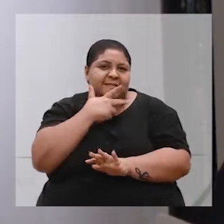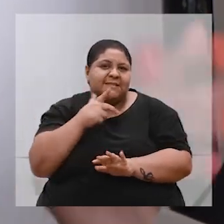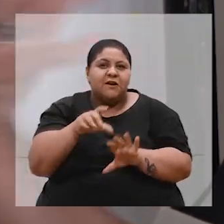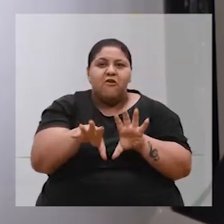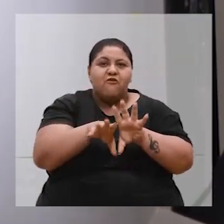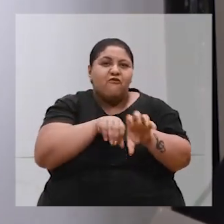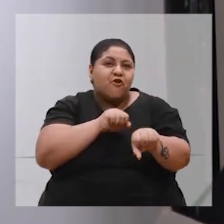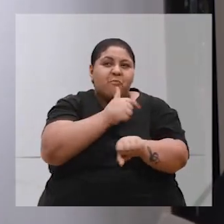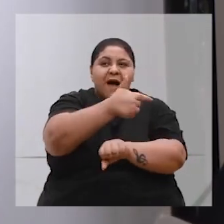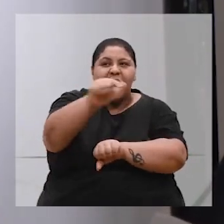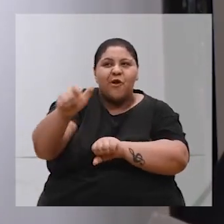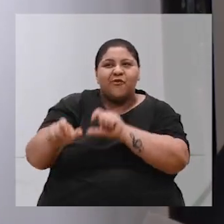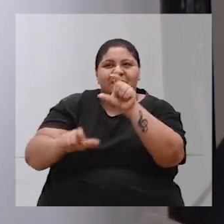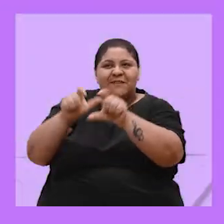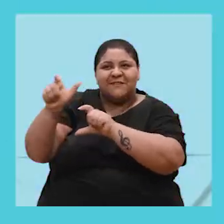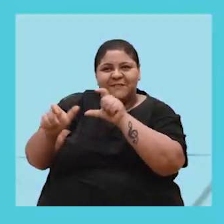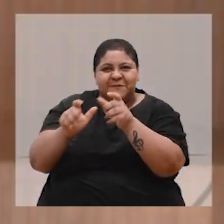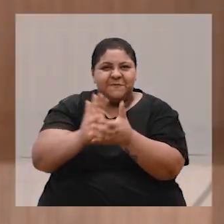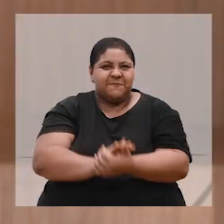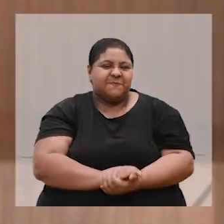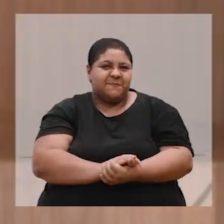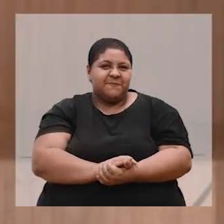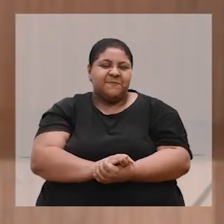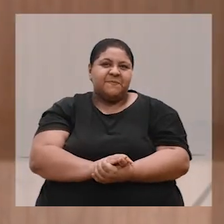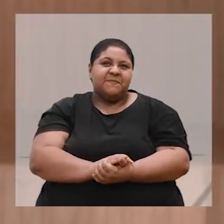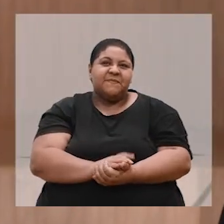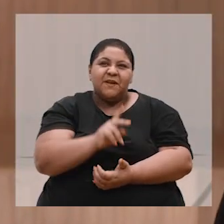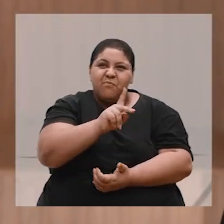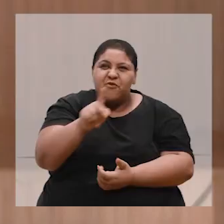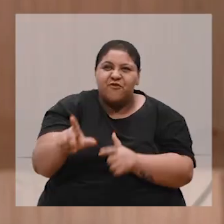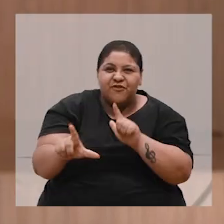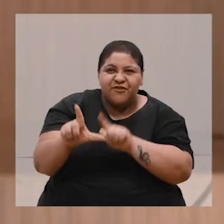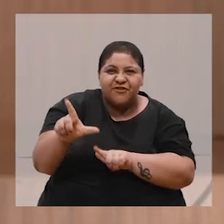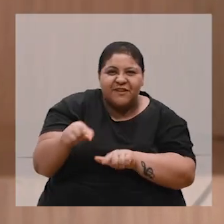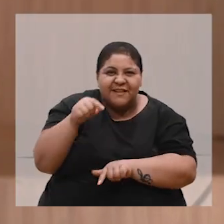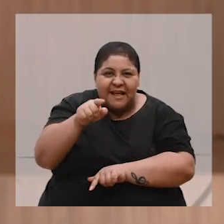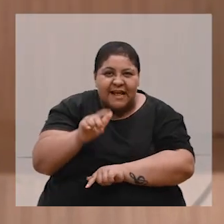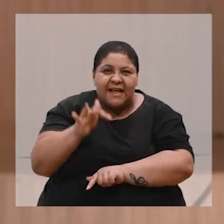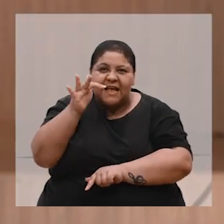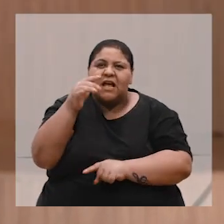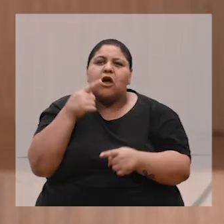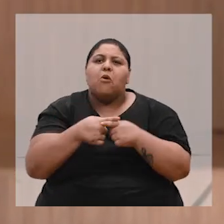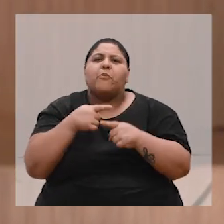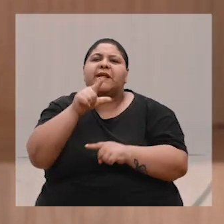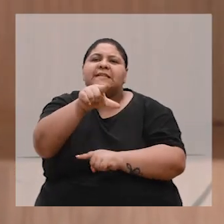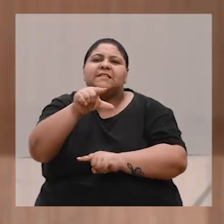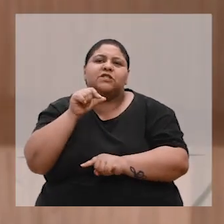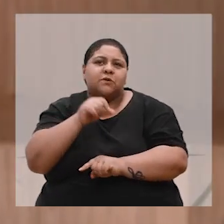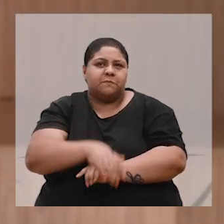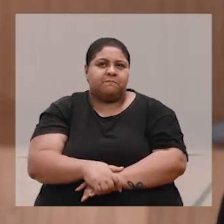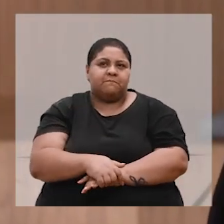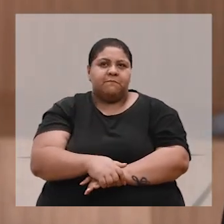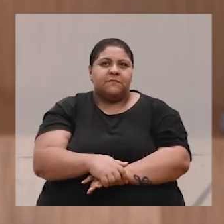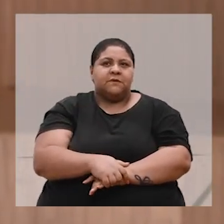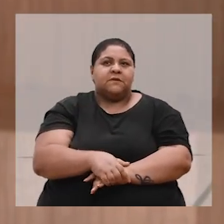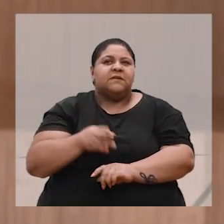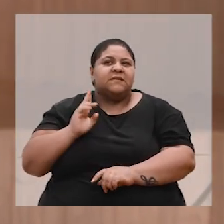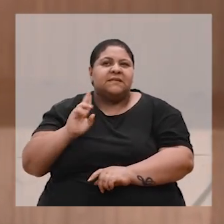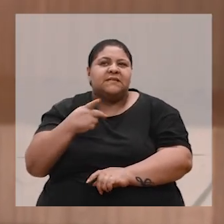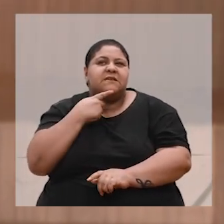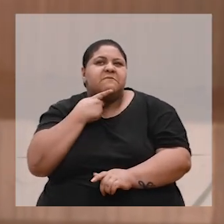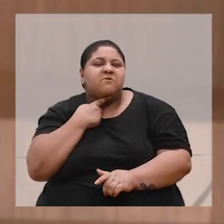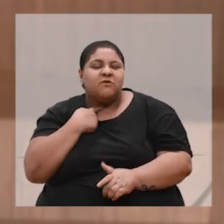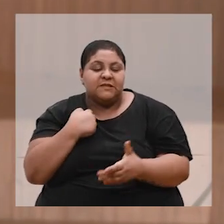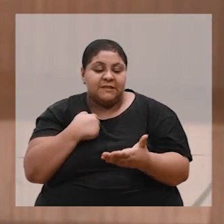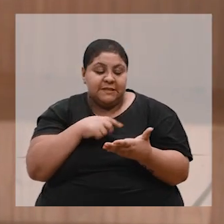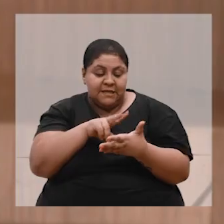né? Formar outras pessoas. Professor de letras, esse é o seu futuro. Por que essa escolha? Bom, eu sempre gostei de